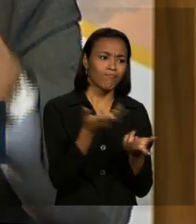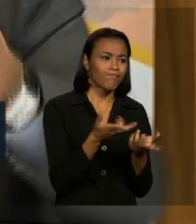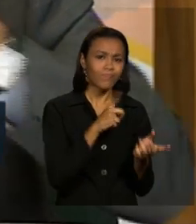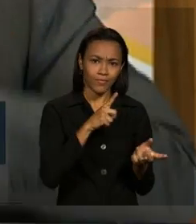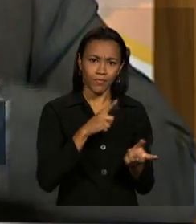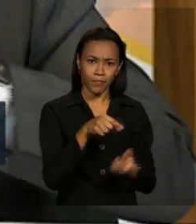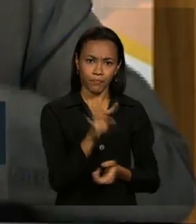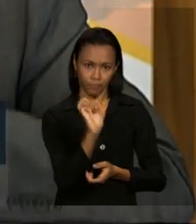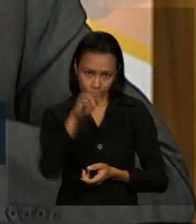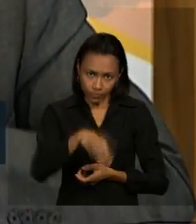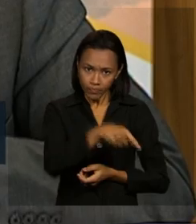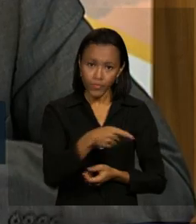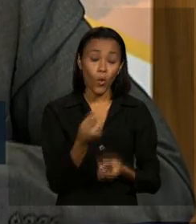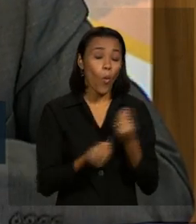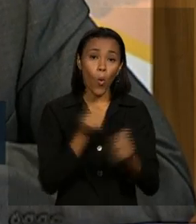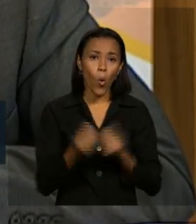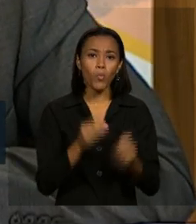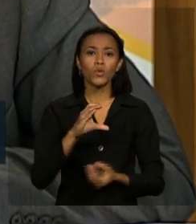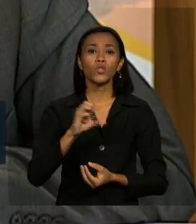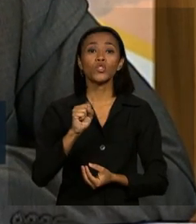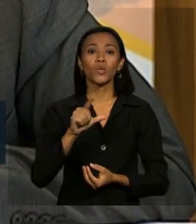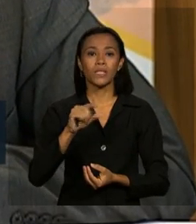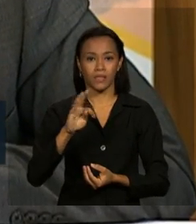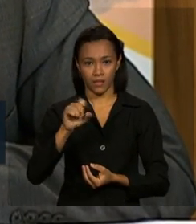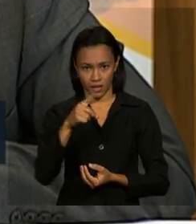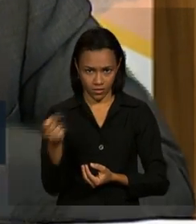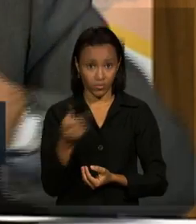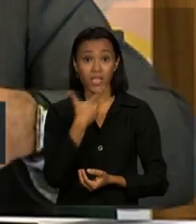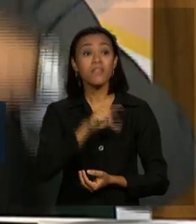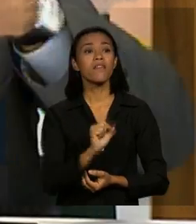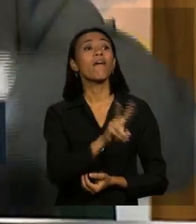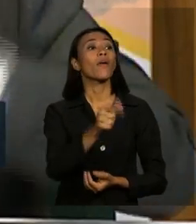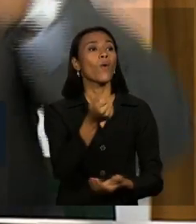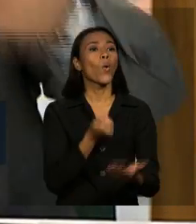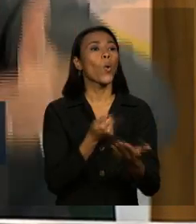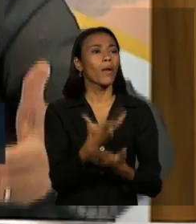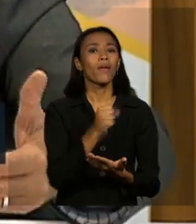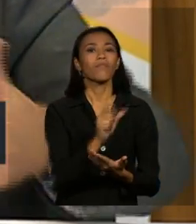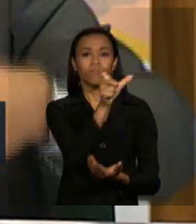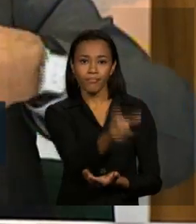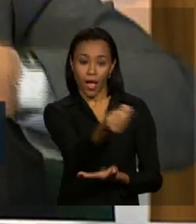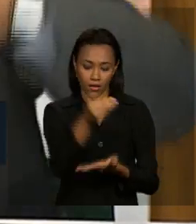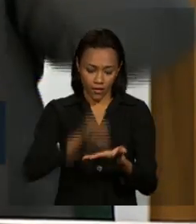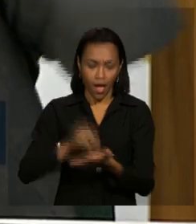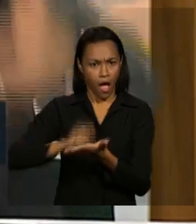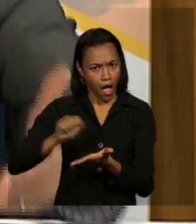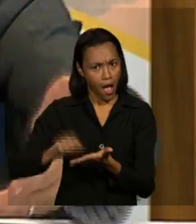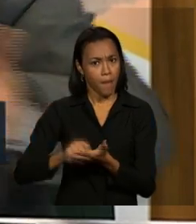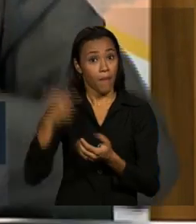capacidade por solicitação de quem tá comprando certo Aí aí a gente encomenda ampliação de